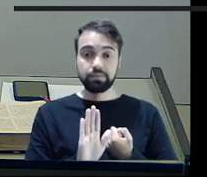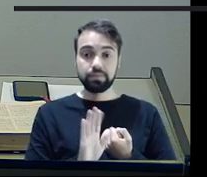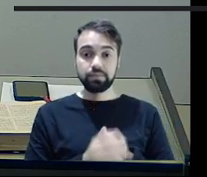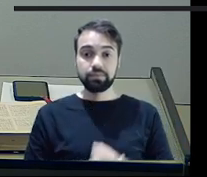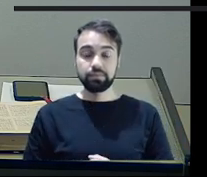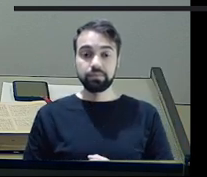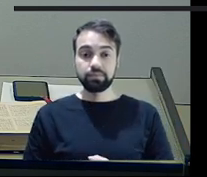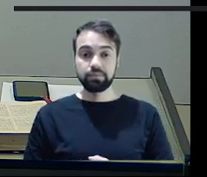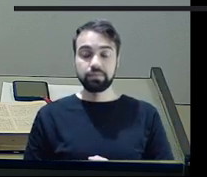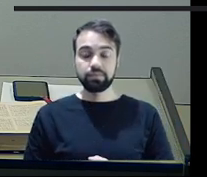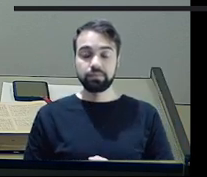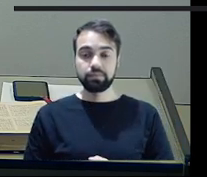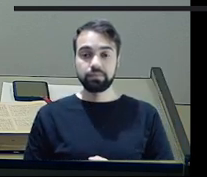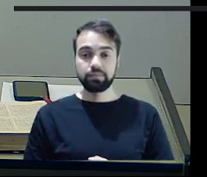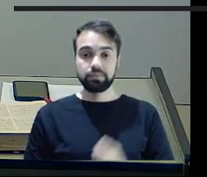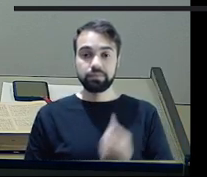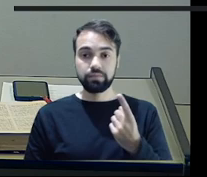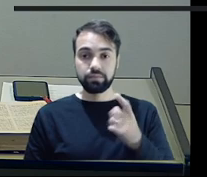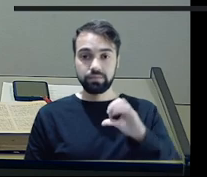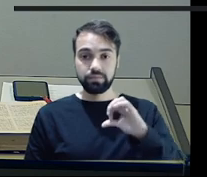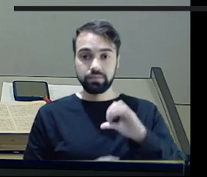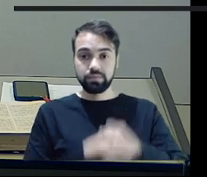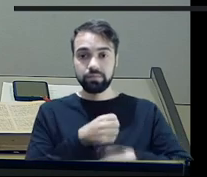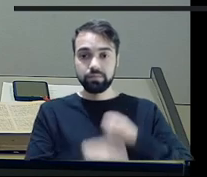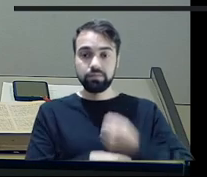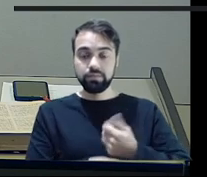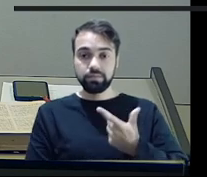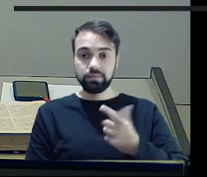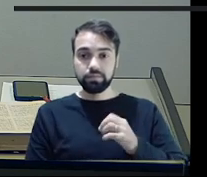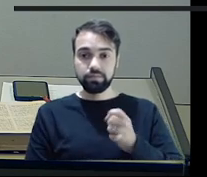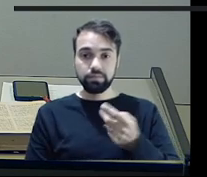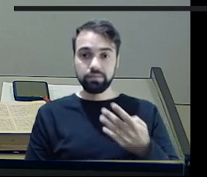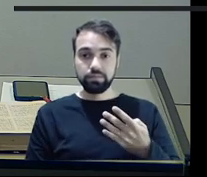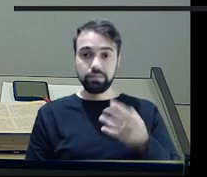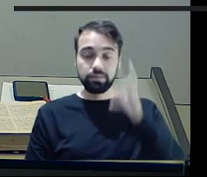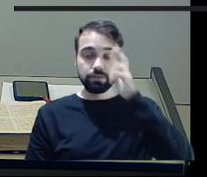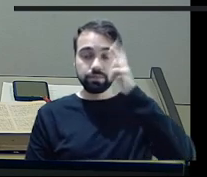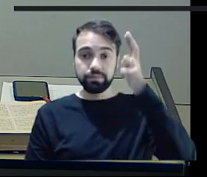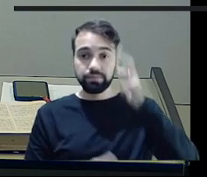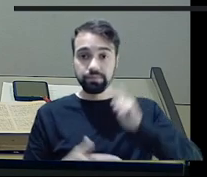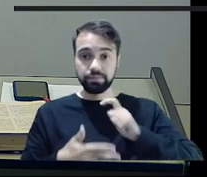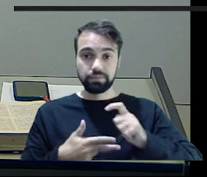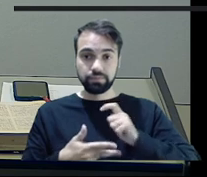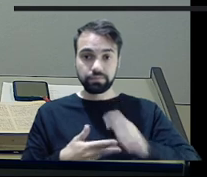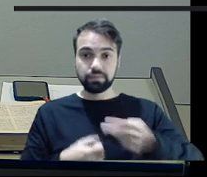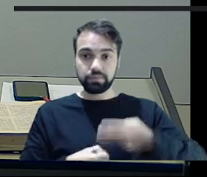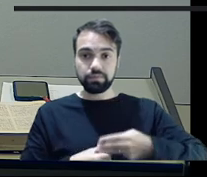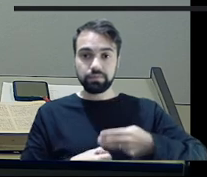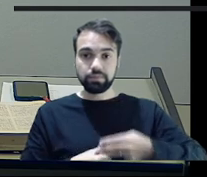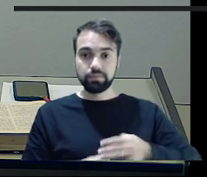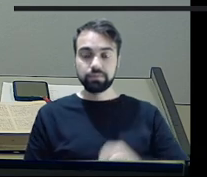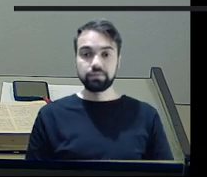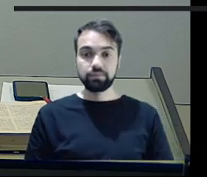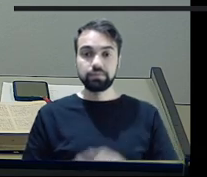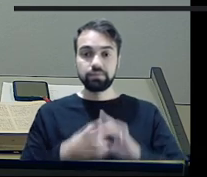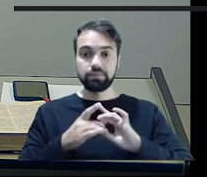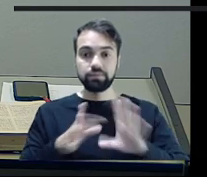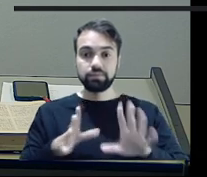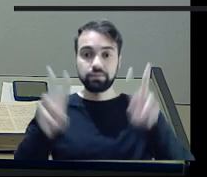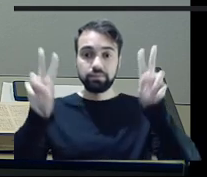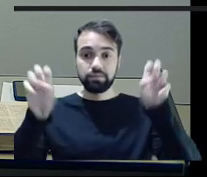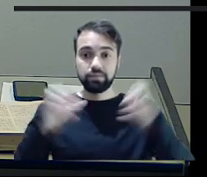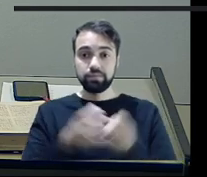de número 19 de 2024, de autoria do Executivo Municipal, que dispõe sobre a